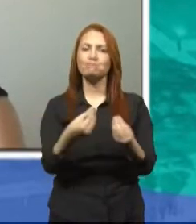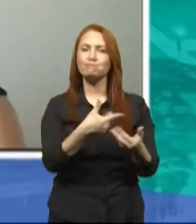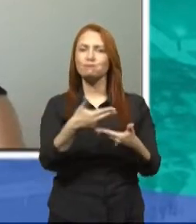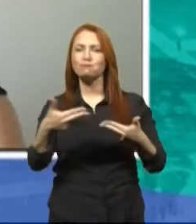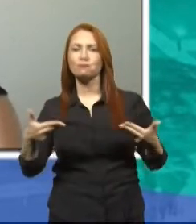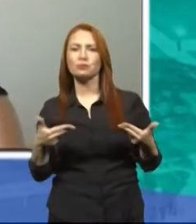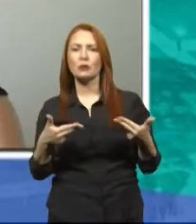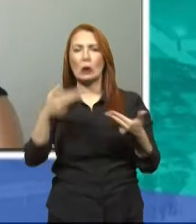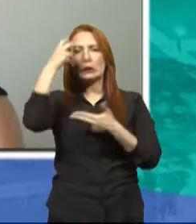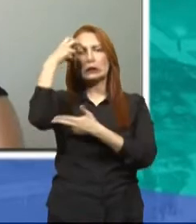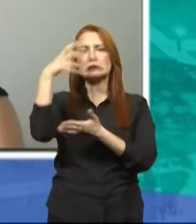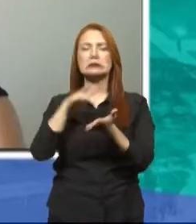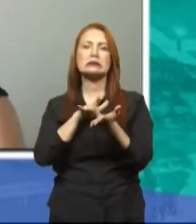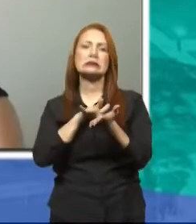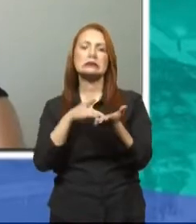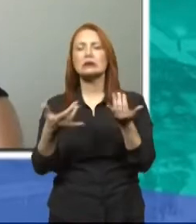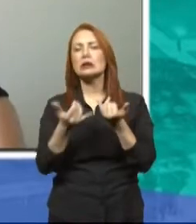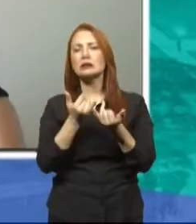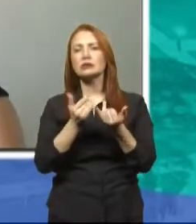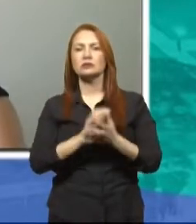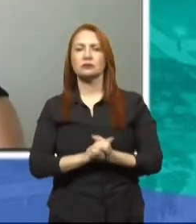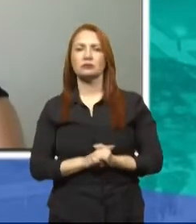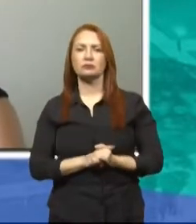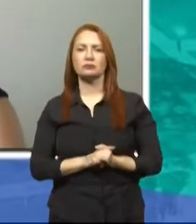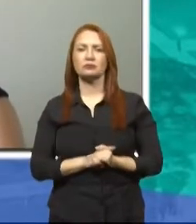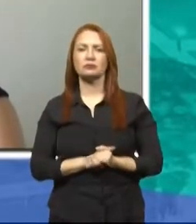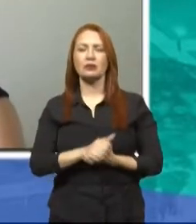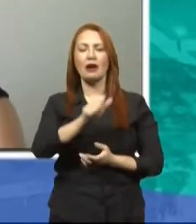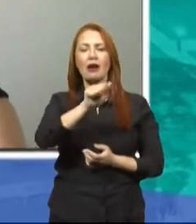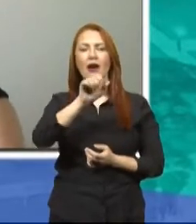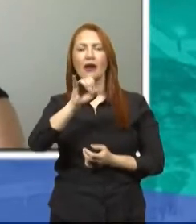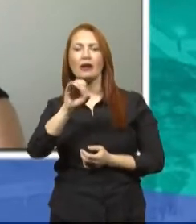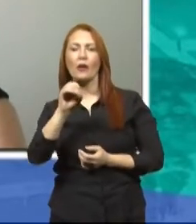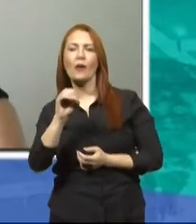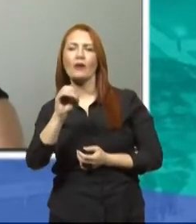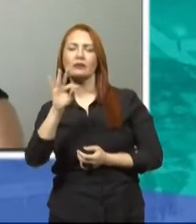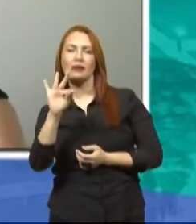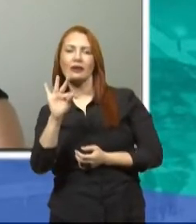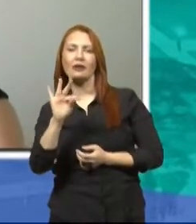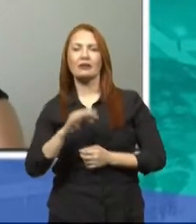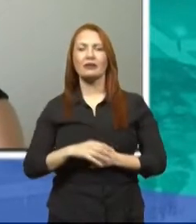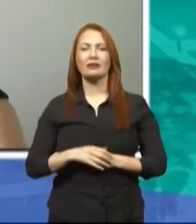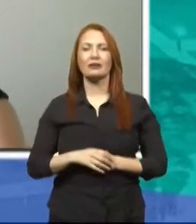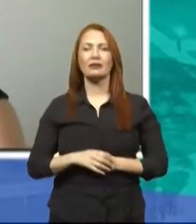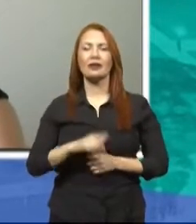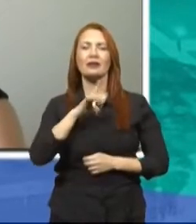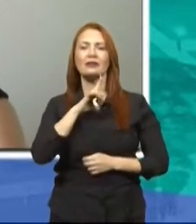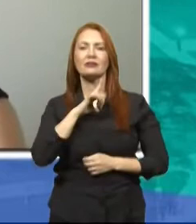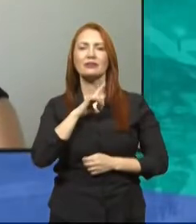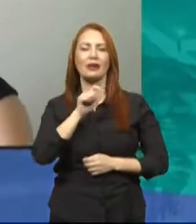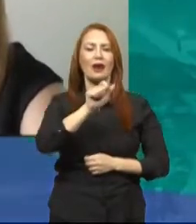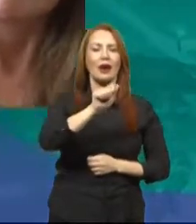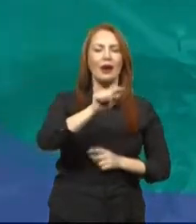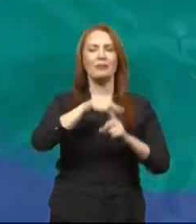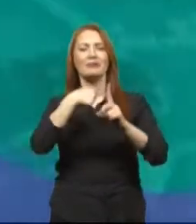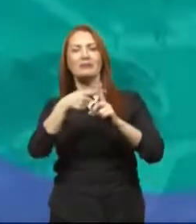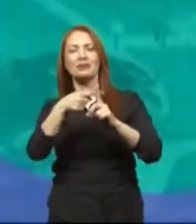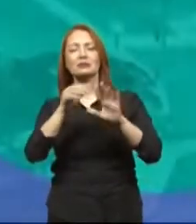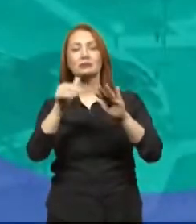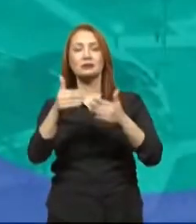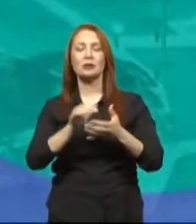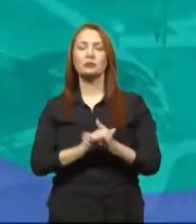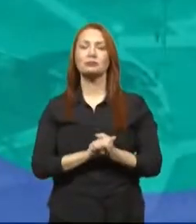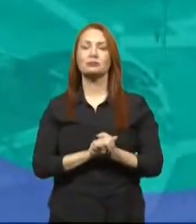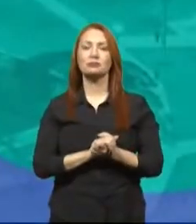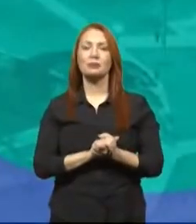a inteligência artificial das coisas, é o IoT, né? Como dizem por aí, né? Tem um A a mais aí na jogada. Então, as coisas, além de se comunicarem entre